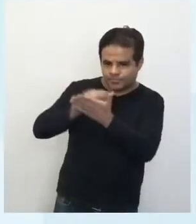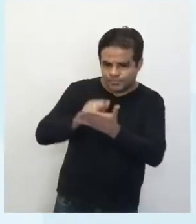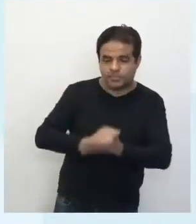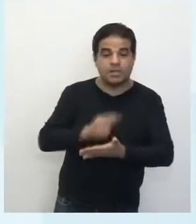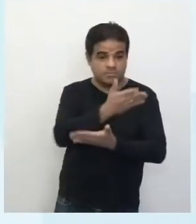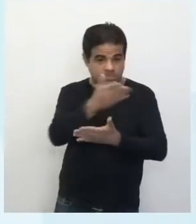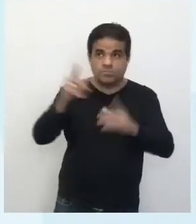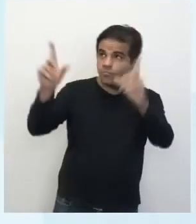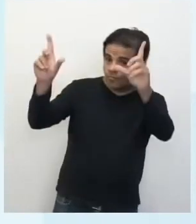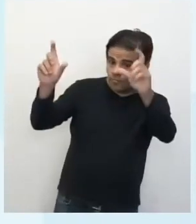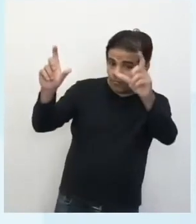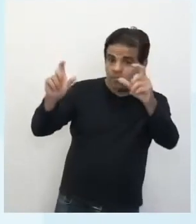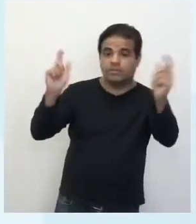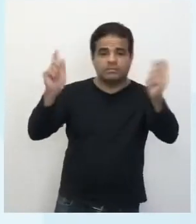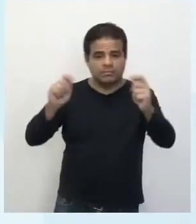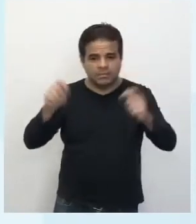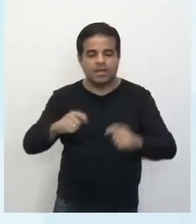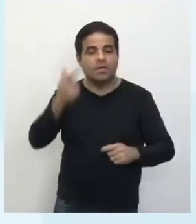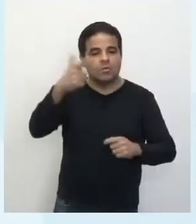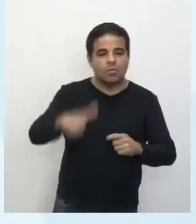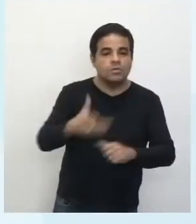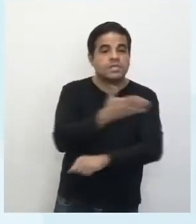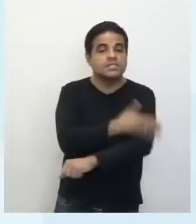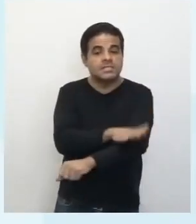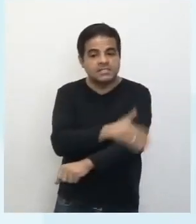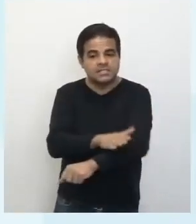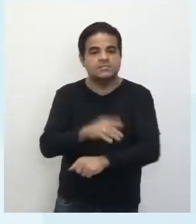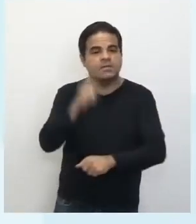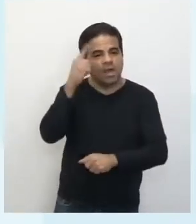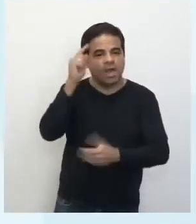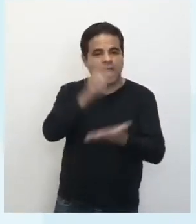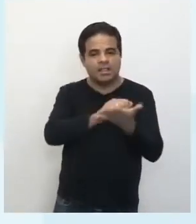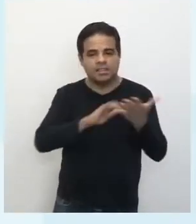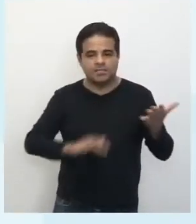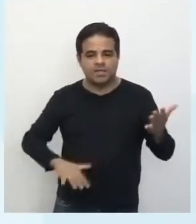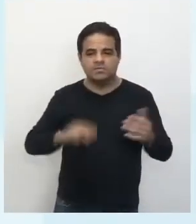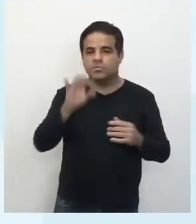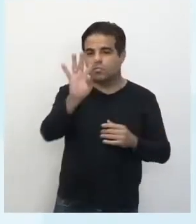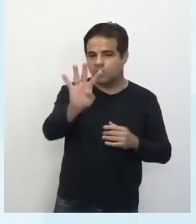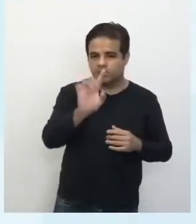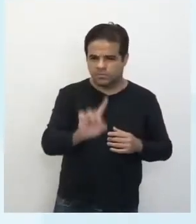uma foto, tá certo? E aí vamos lá para o próximo, ó. É a atividade